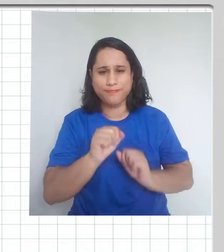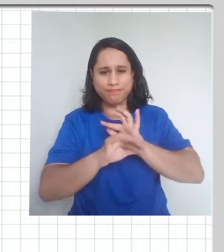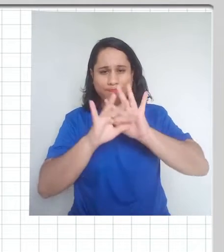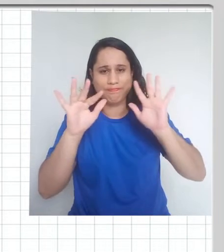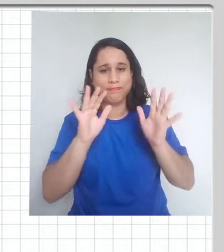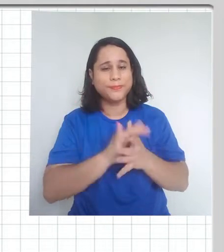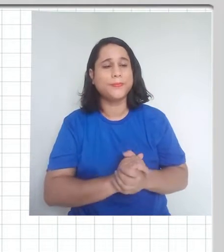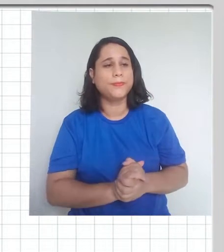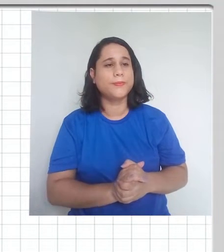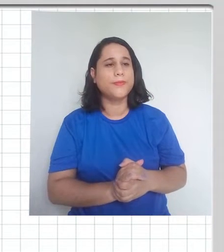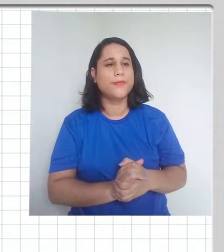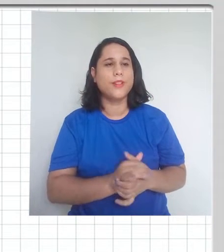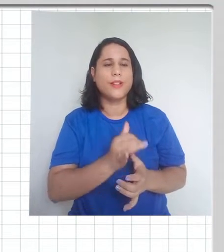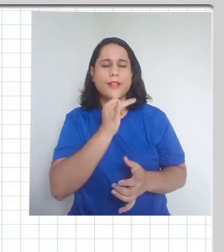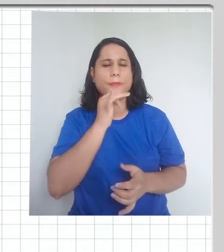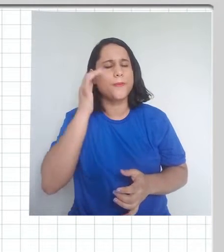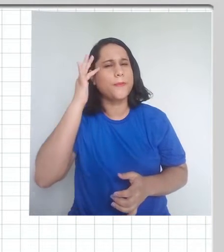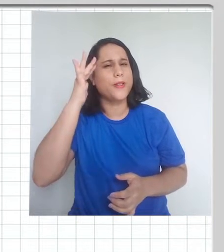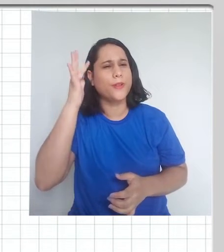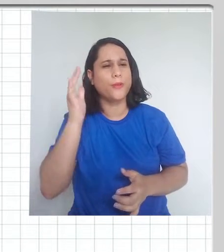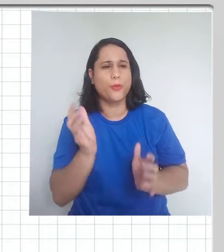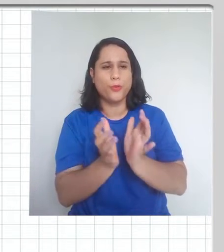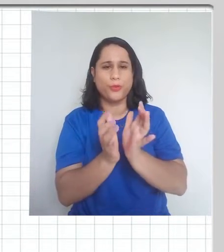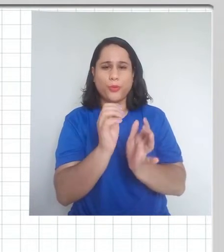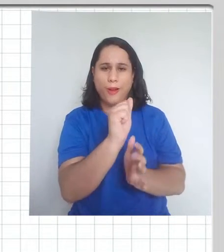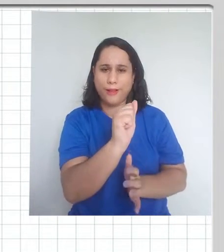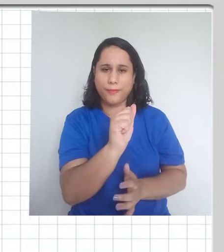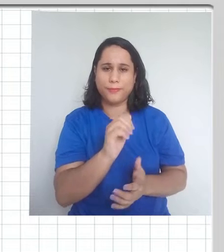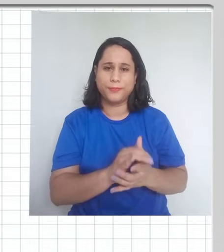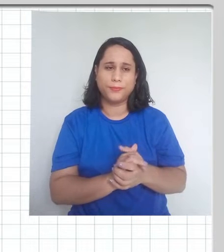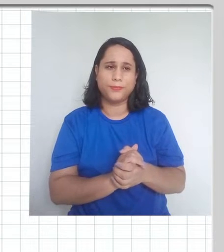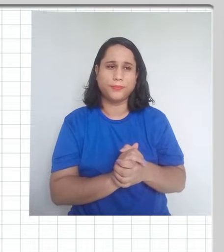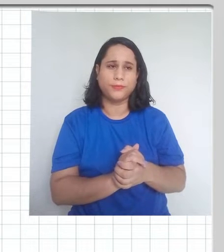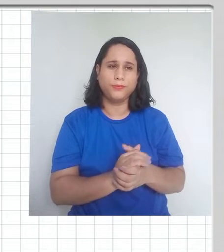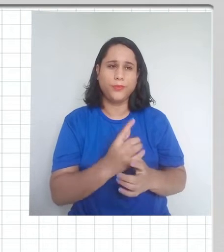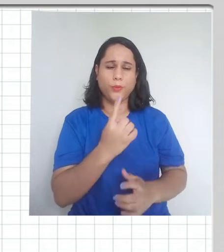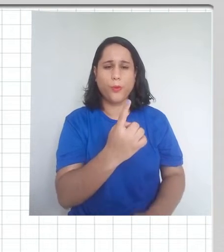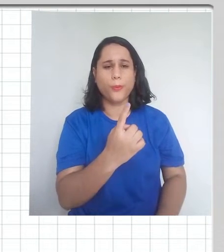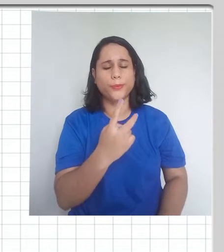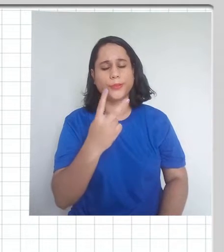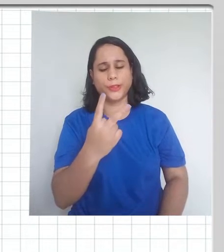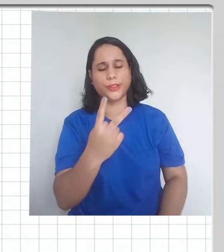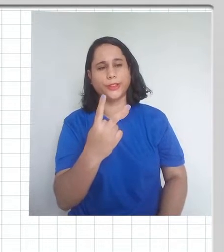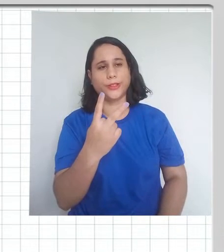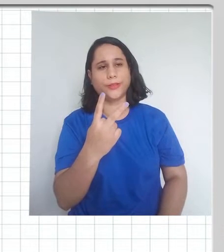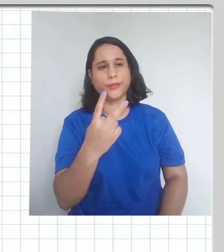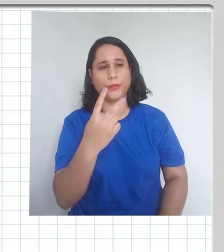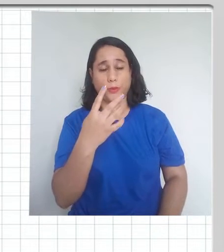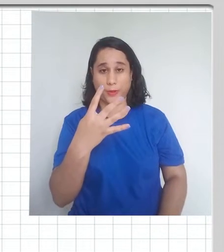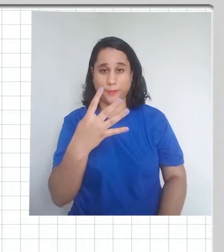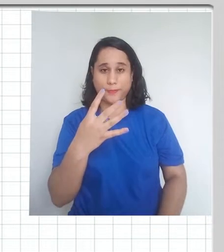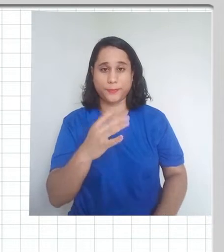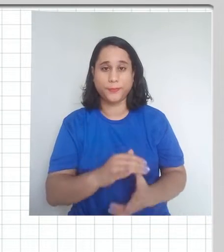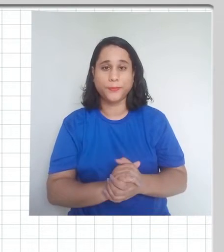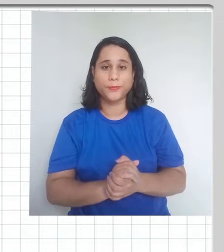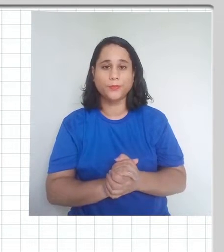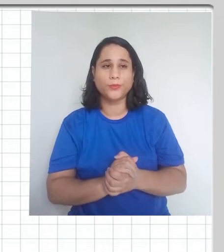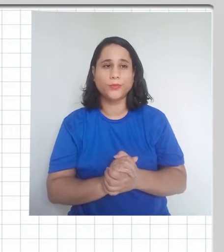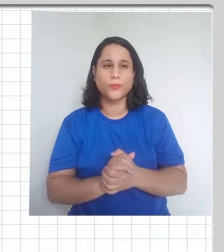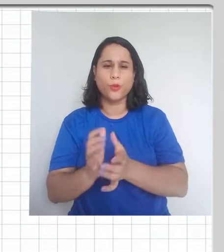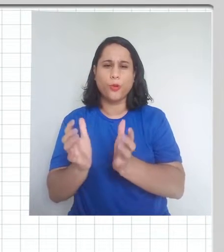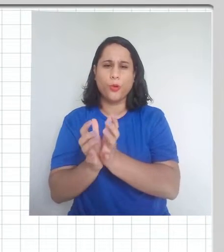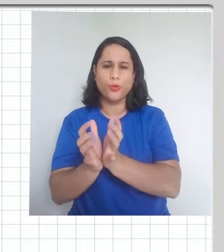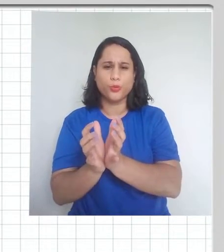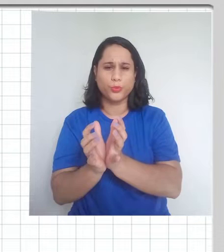vocês. Vamos imaginar o conjunto A. O conjunto A é 1, 2 e 4.